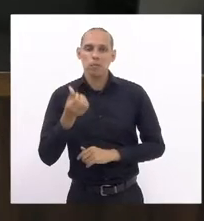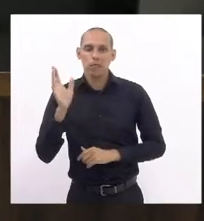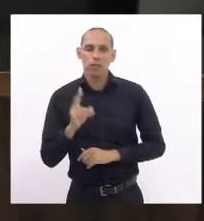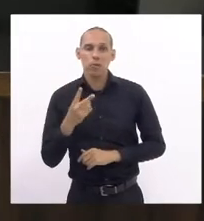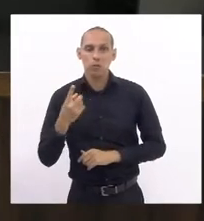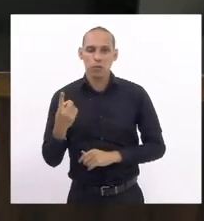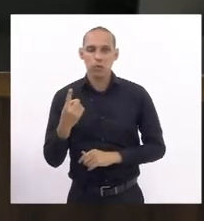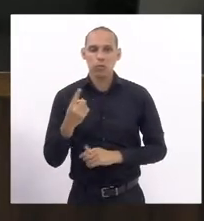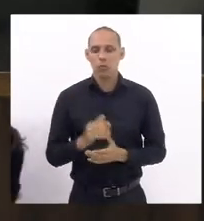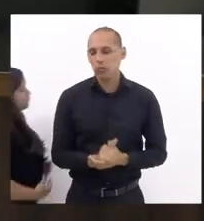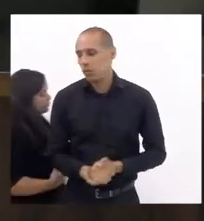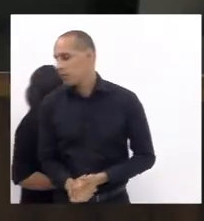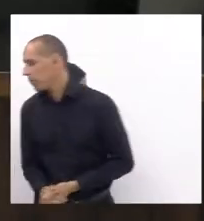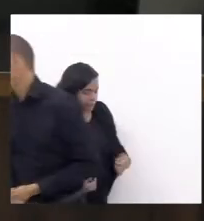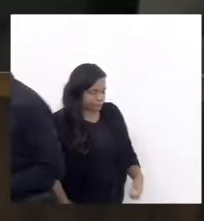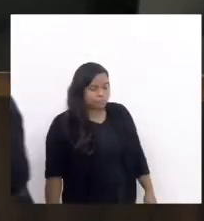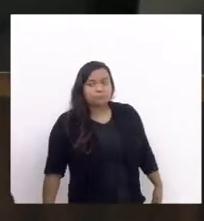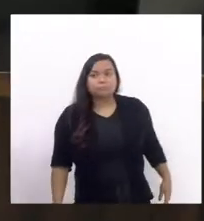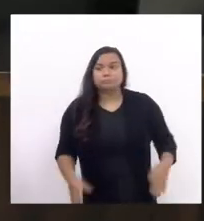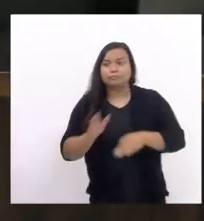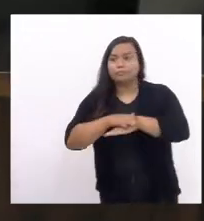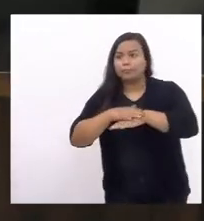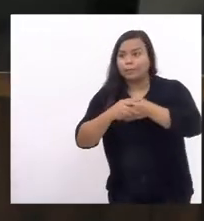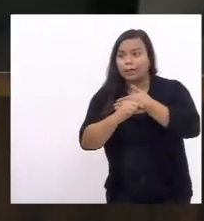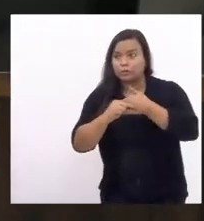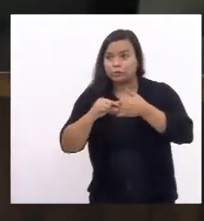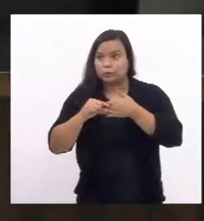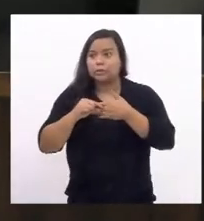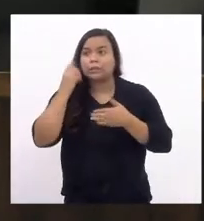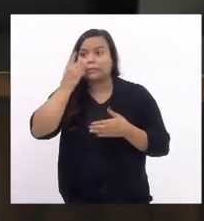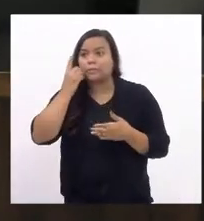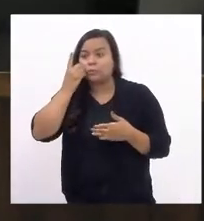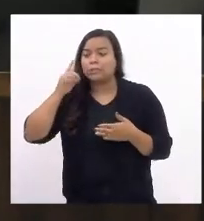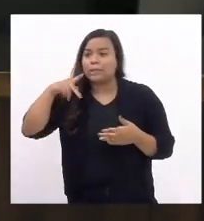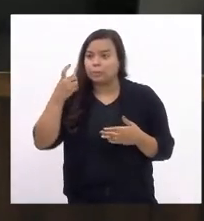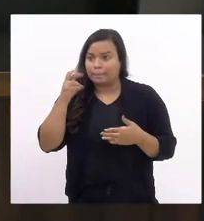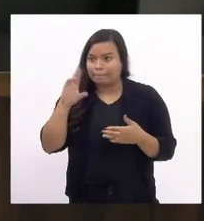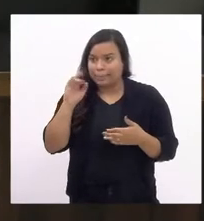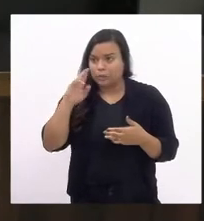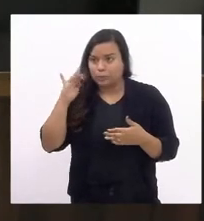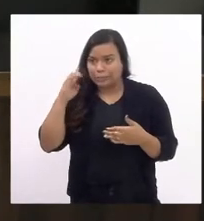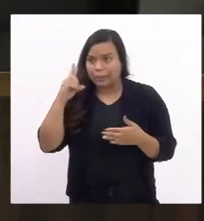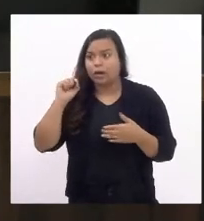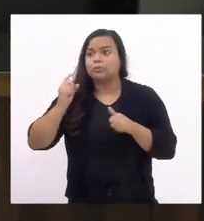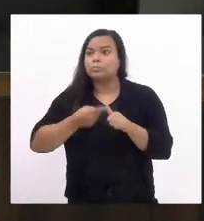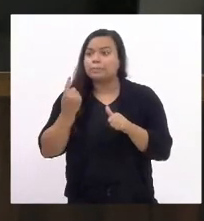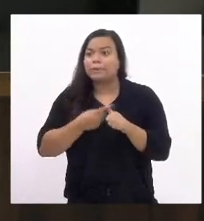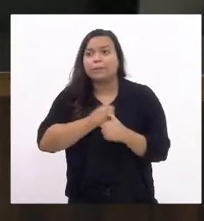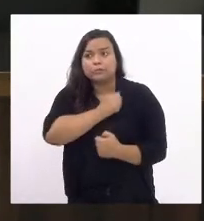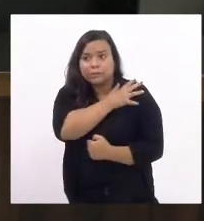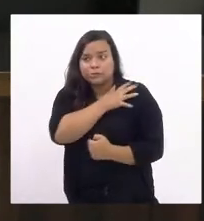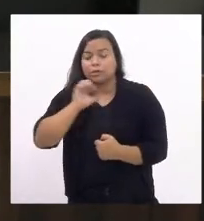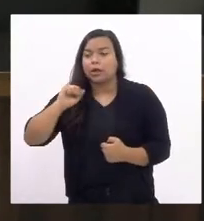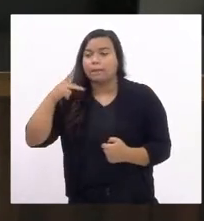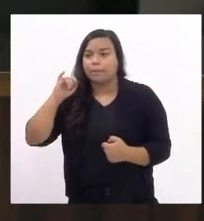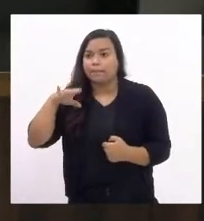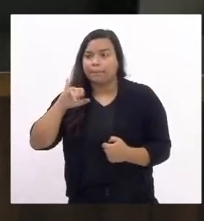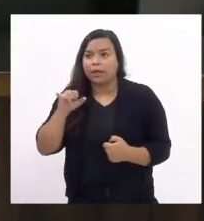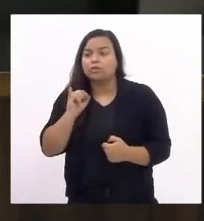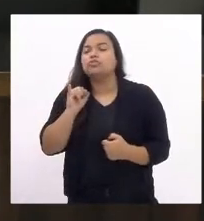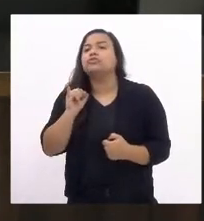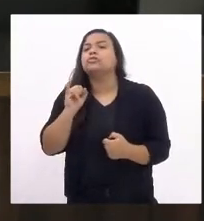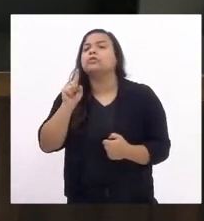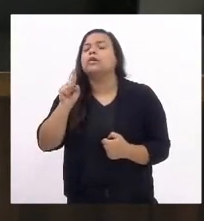deputado Pedro Ricardo, que fica concedido medalha Tiradentes ao primeiro sargento da PMERJ, Jomar Faria de Castro. Parecida da Comissão de Normas